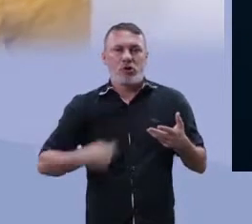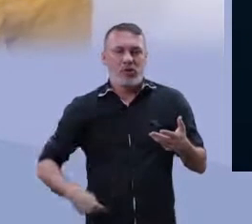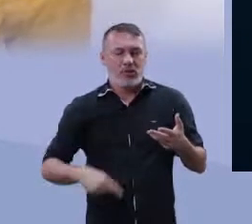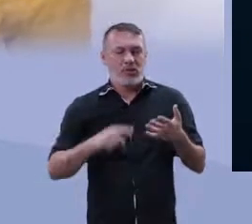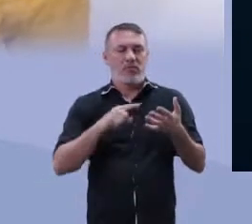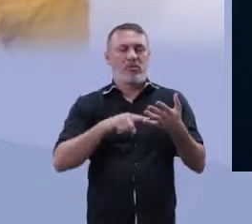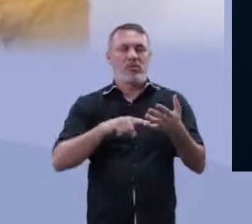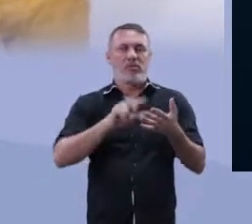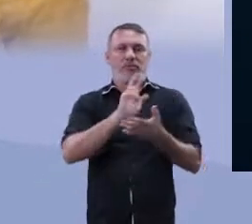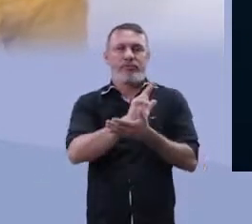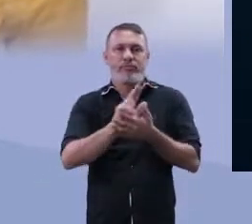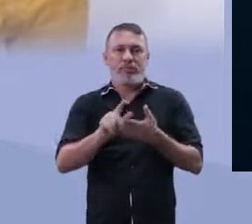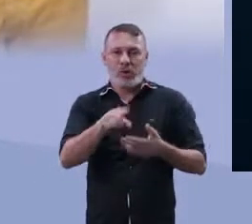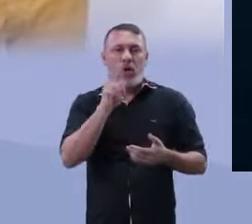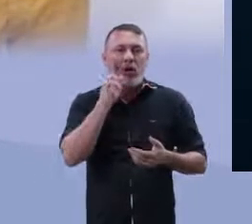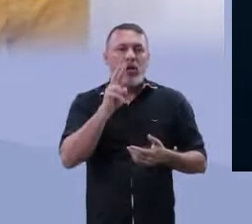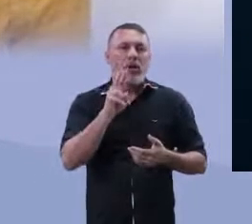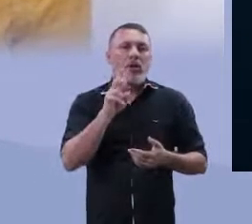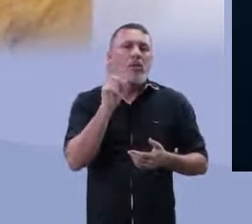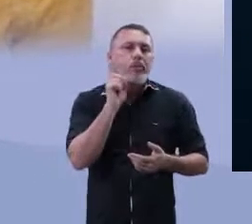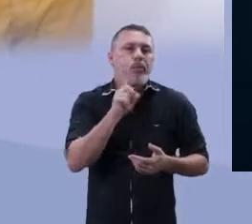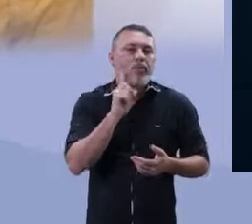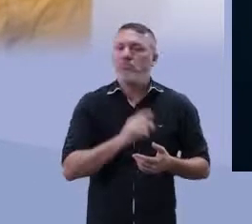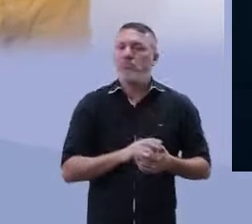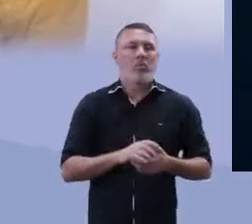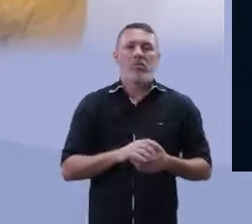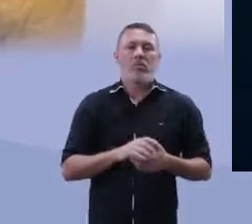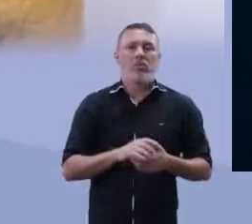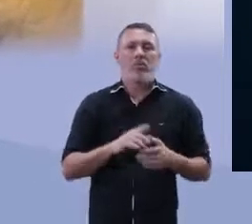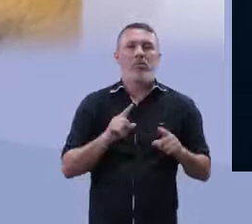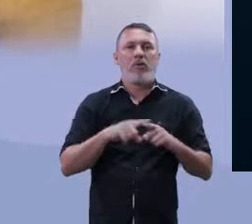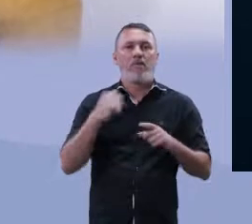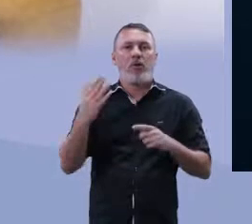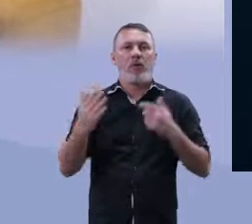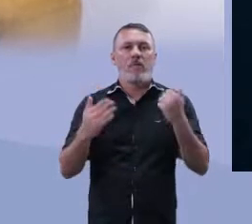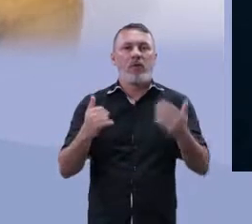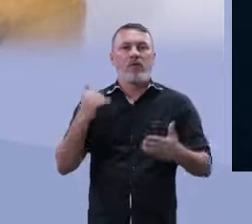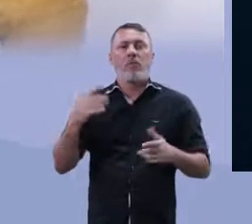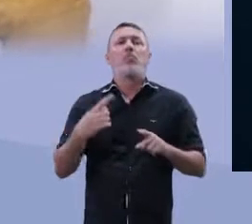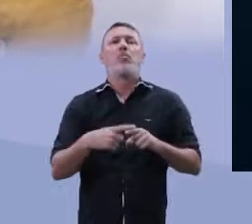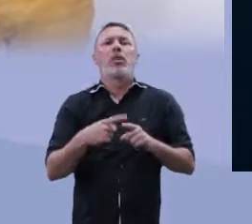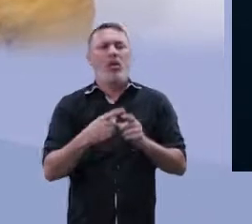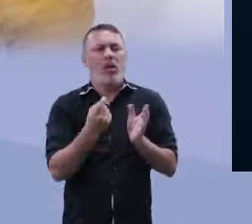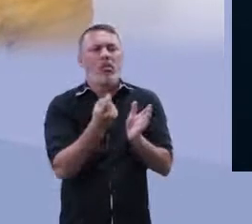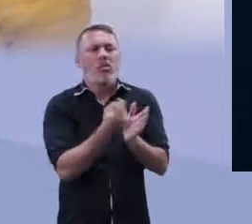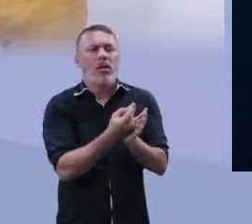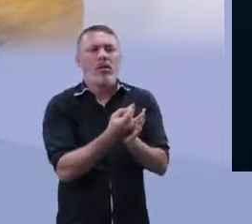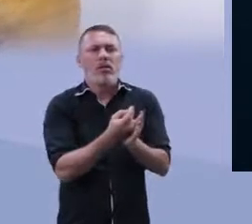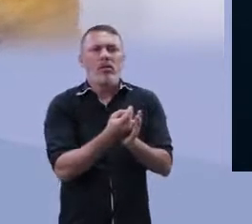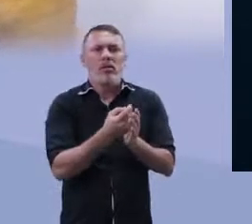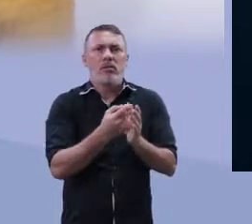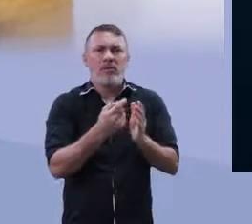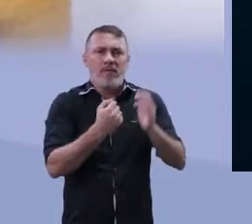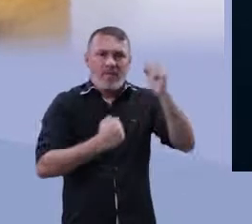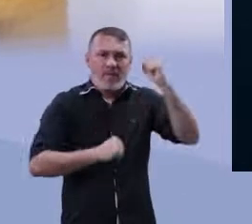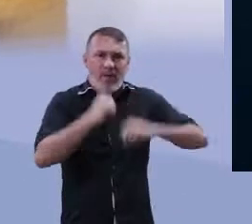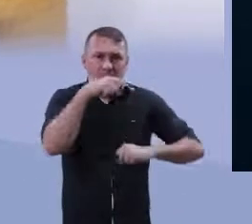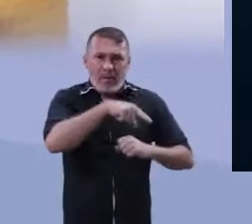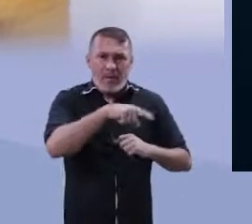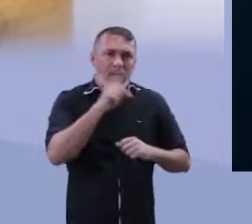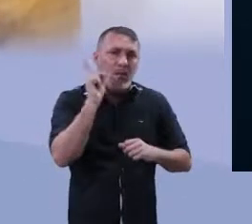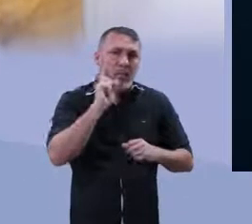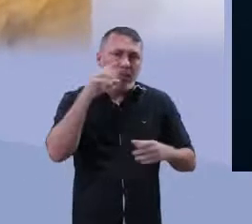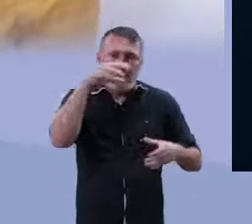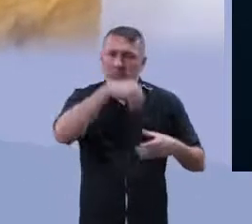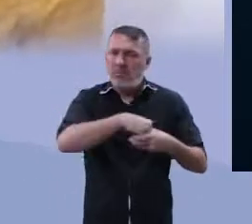seja, menos Nike made USA. Por quê? Porque os Estados Unidos, a Nike, ela deixou de costurar tênis em território